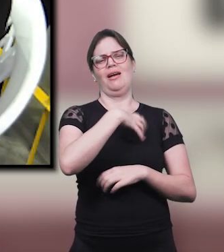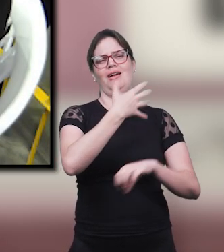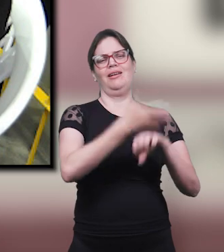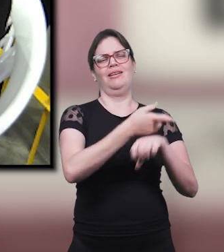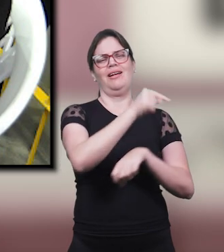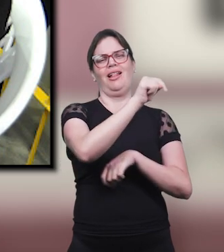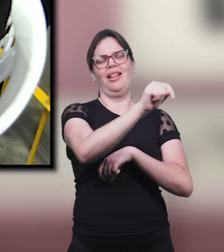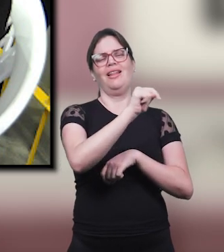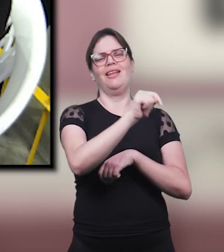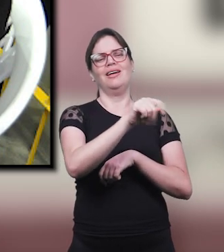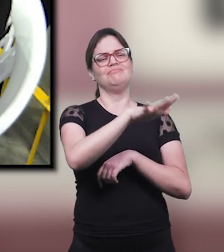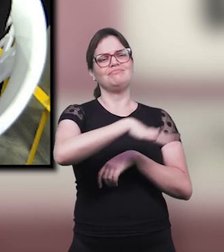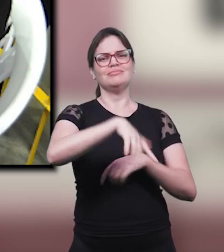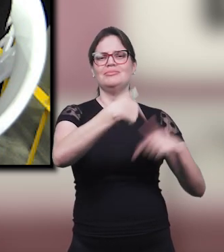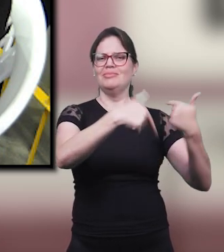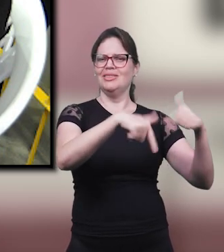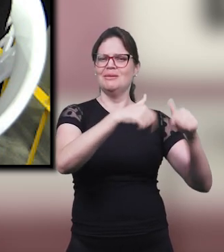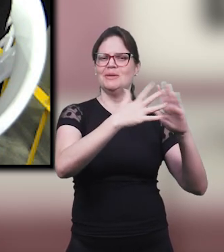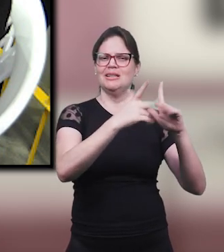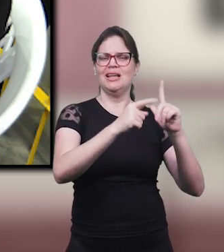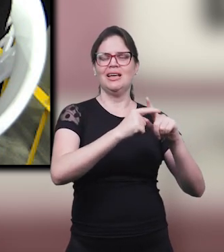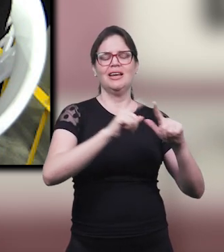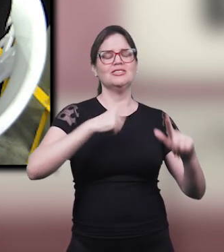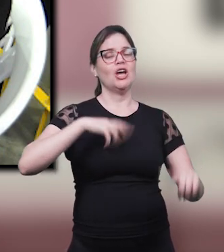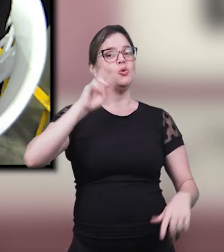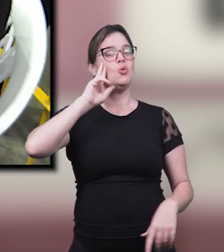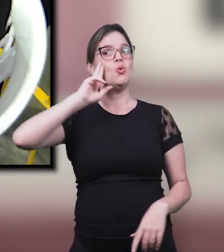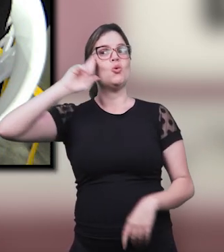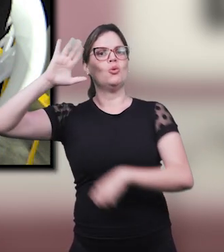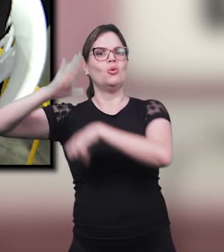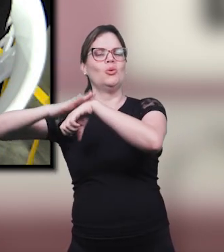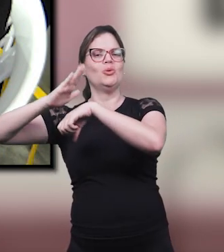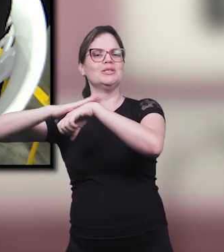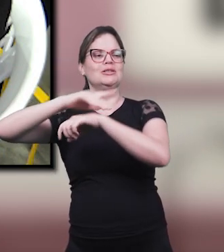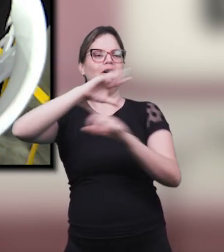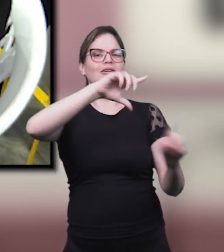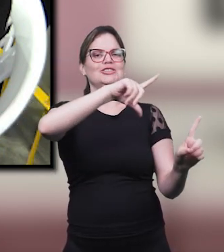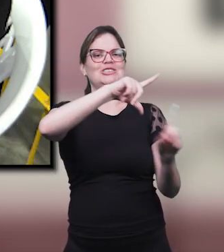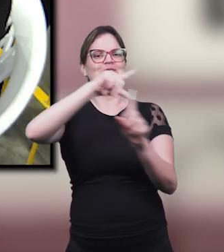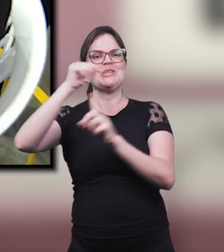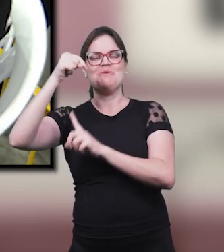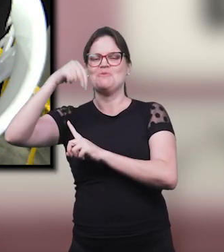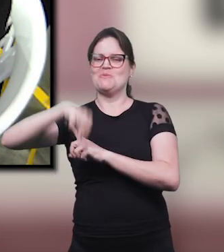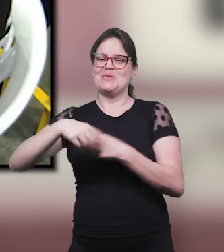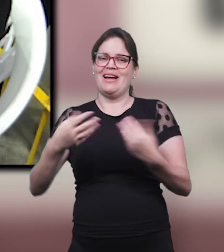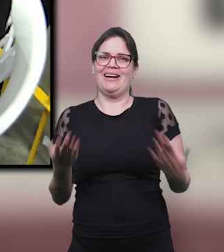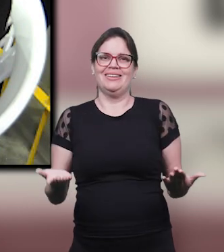a obra. Aprove ao Senhor. O Senhor convoca para um determinado